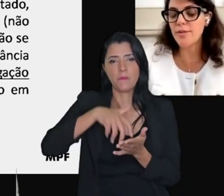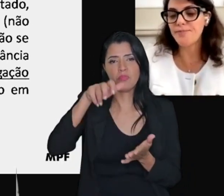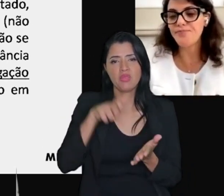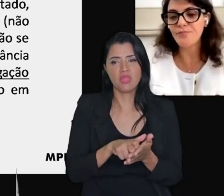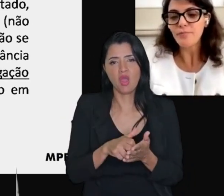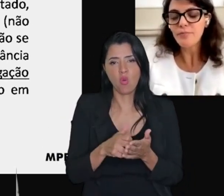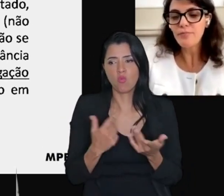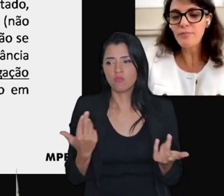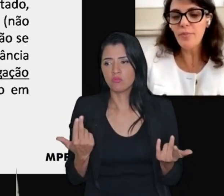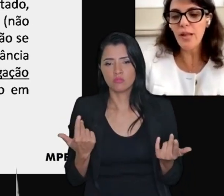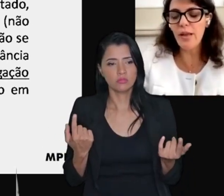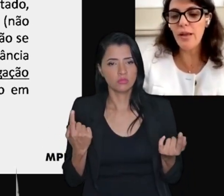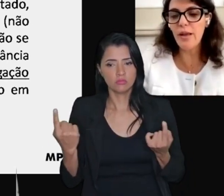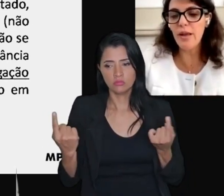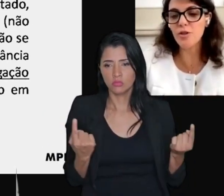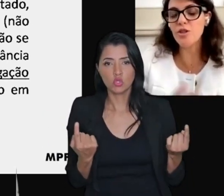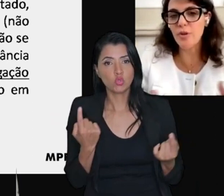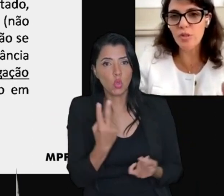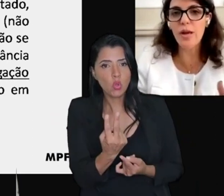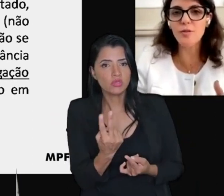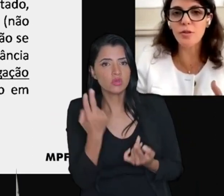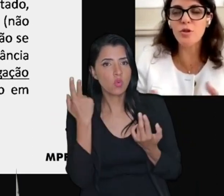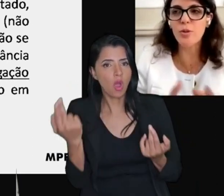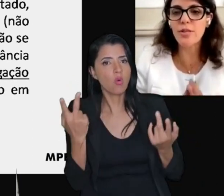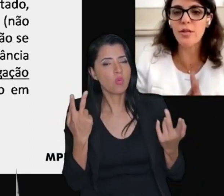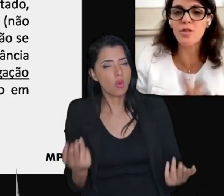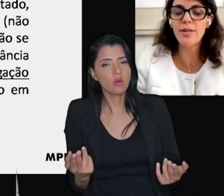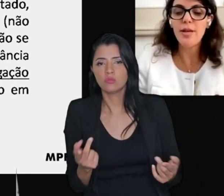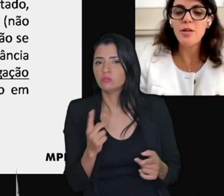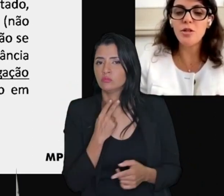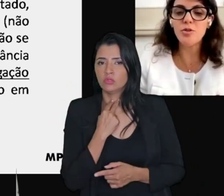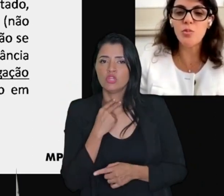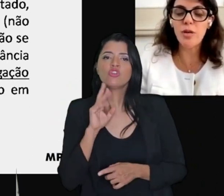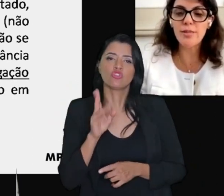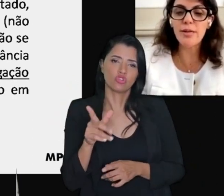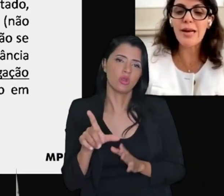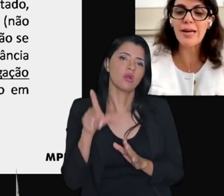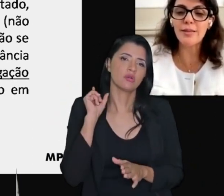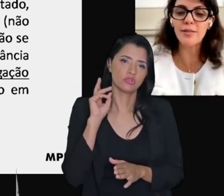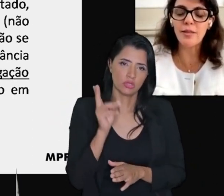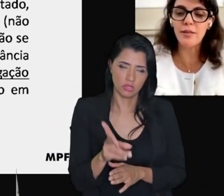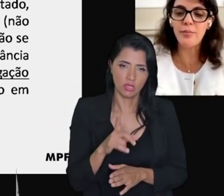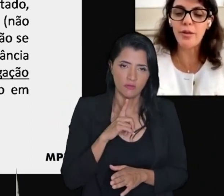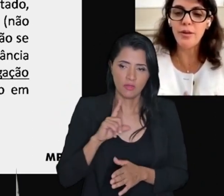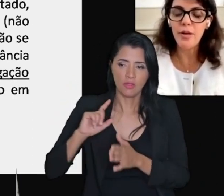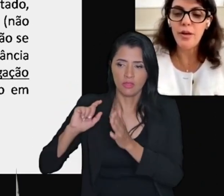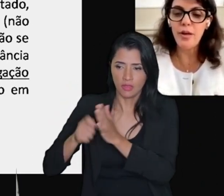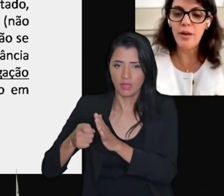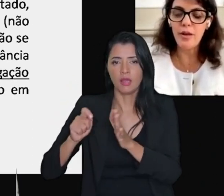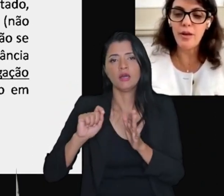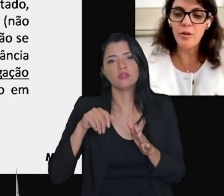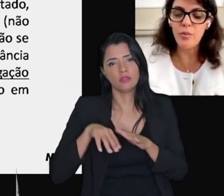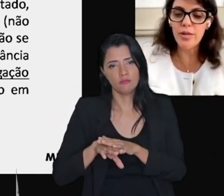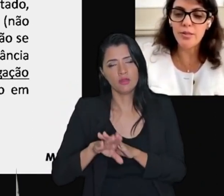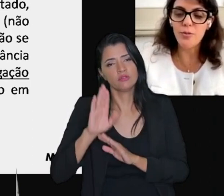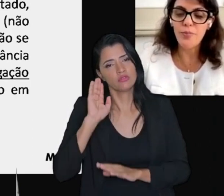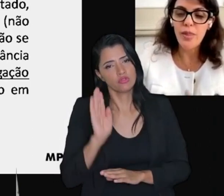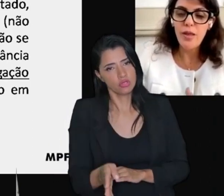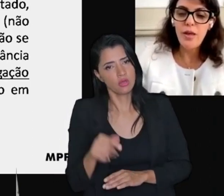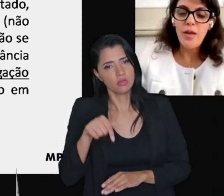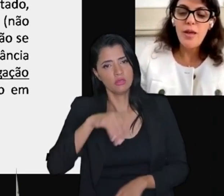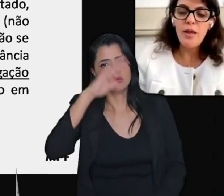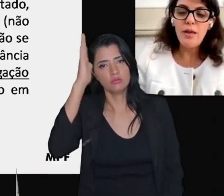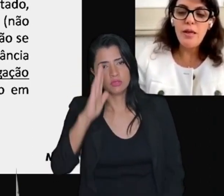exatamente iguais. Já tivemos casos, então, de precedentes de ações penais trancadas aqui também no